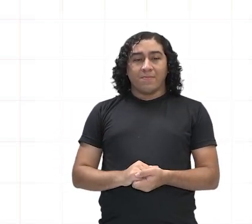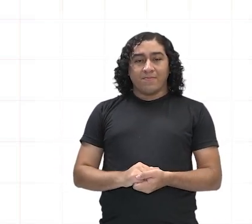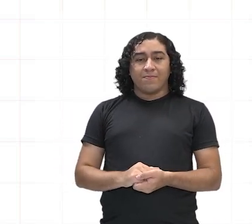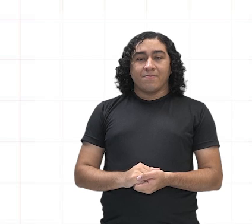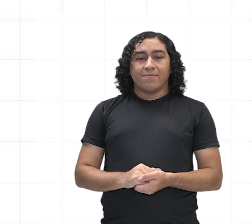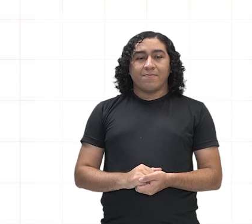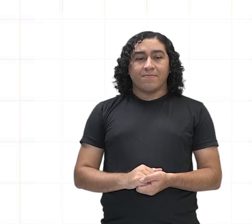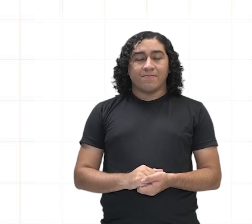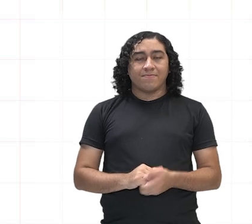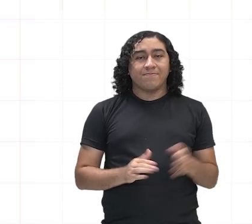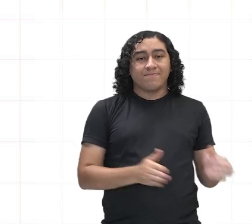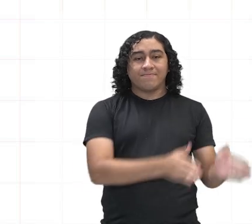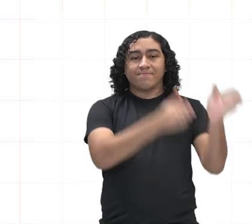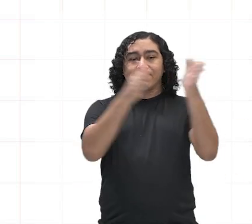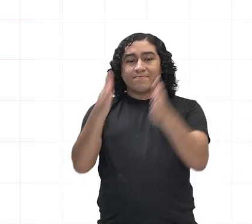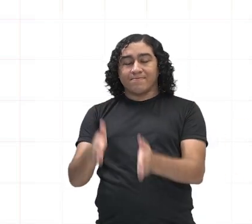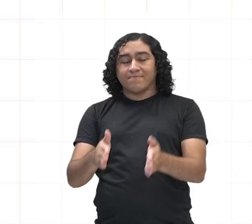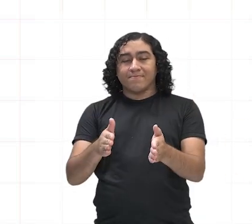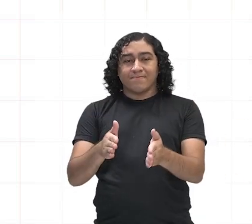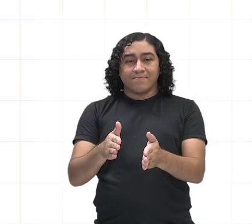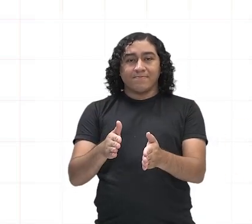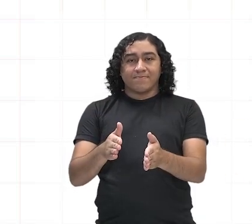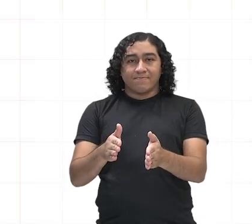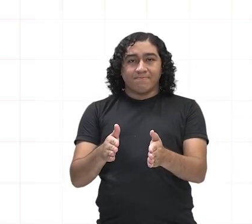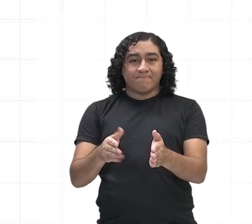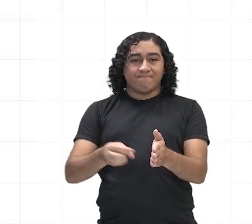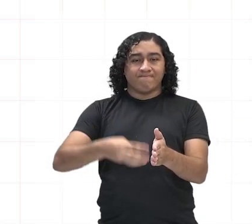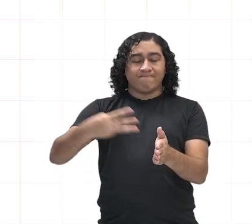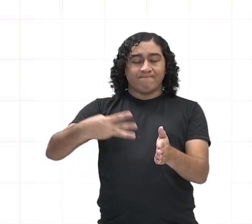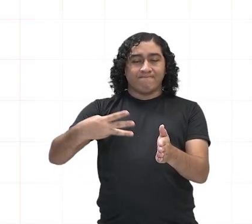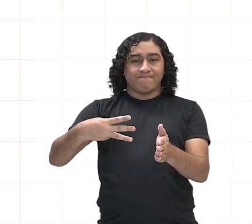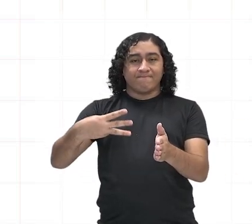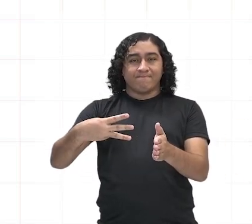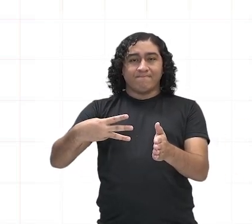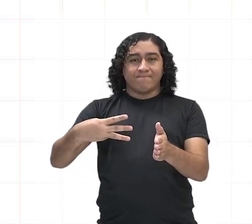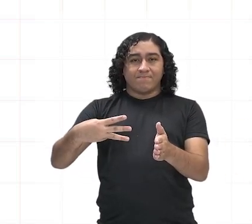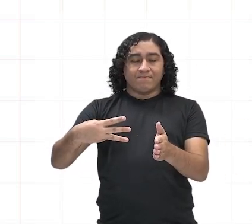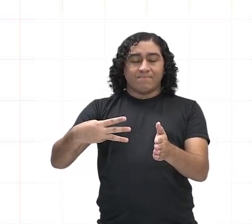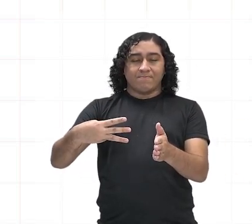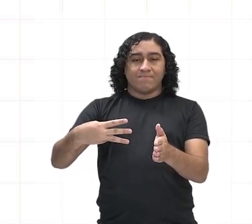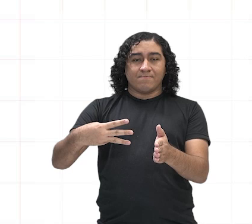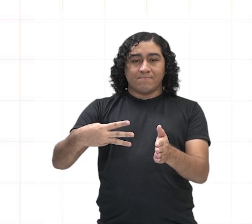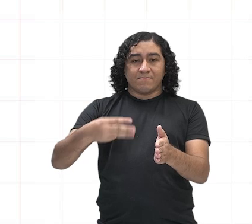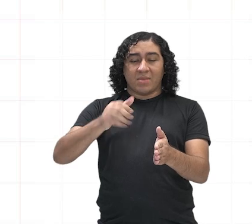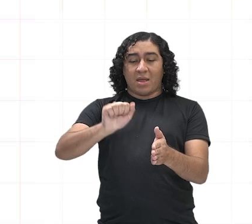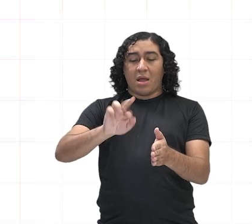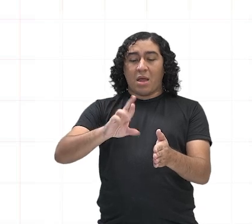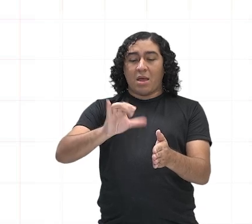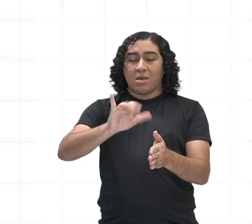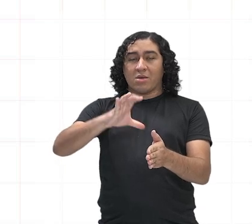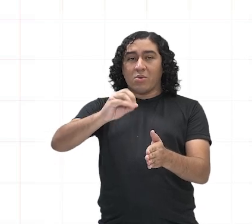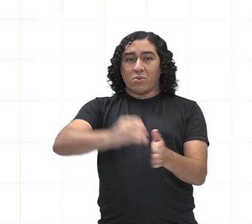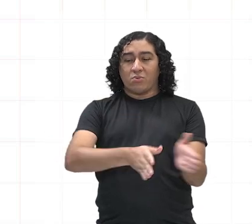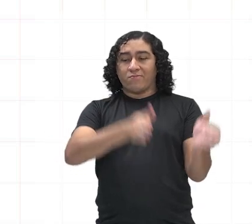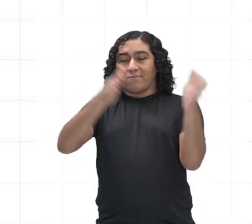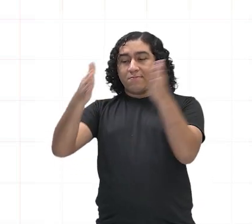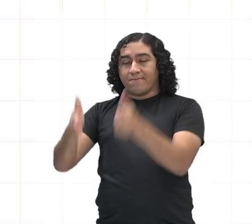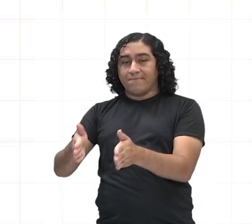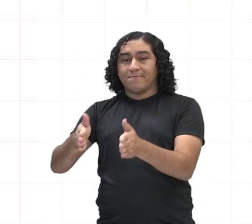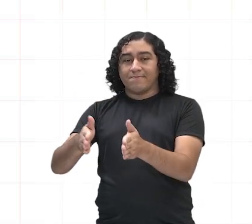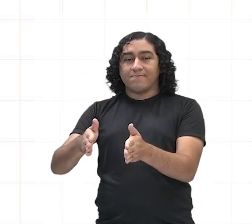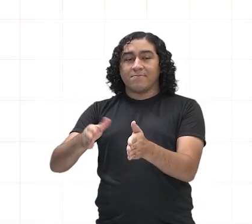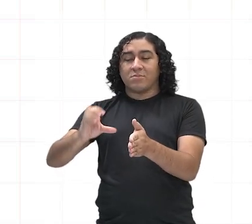período pré-homérico, o período homérico, o período, então, aí, arcaico, o